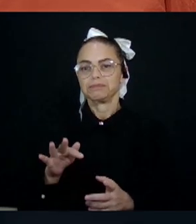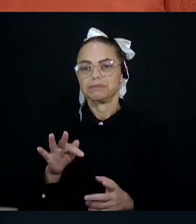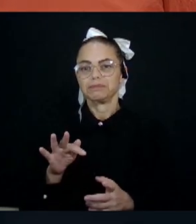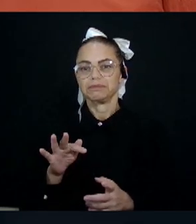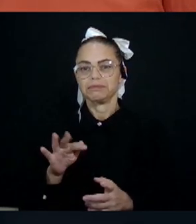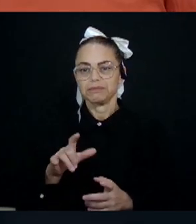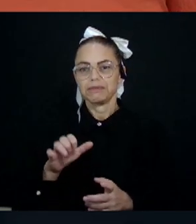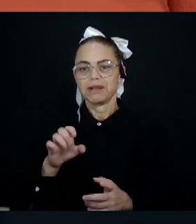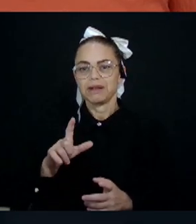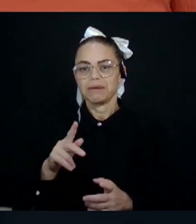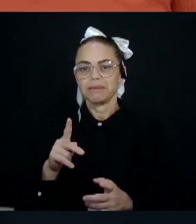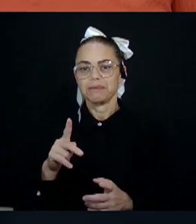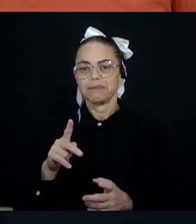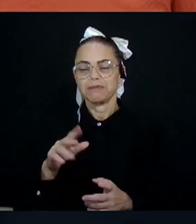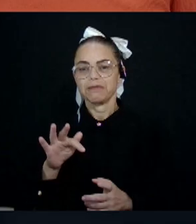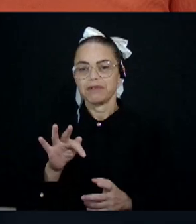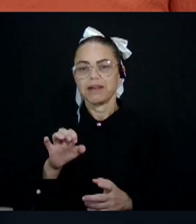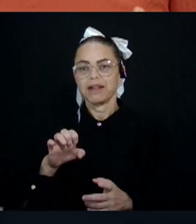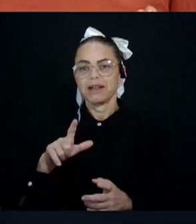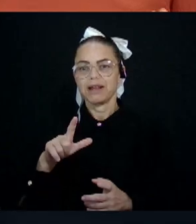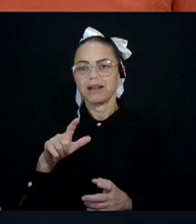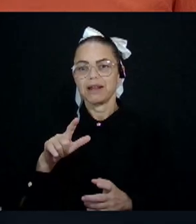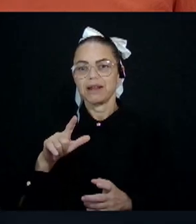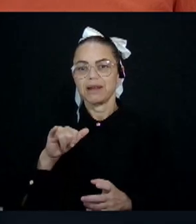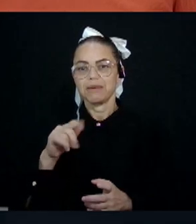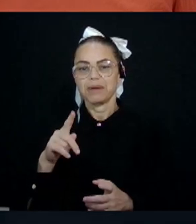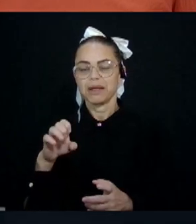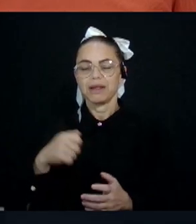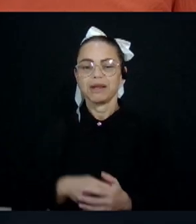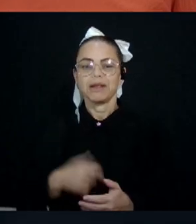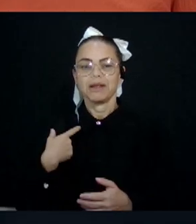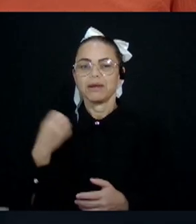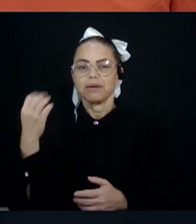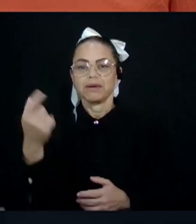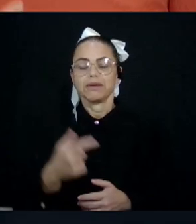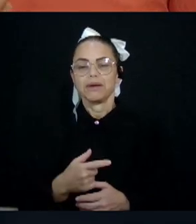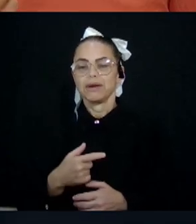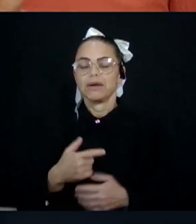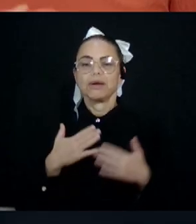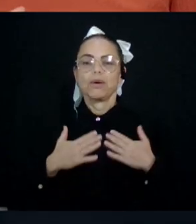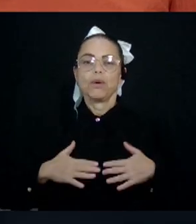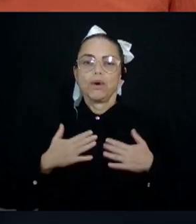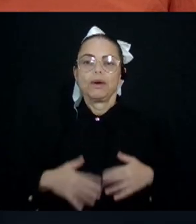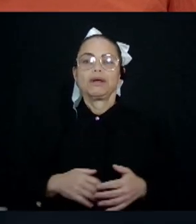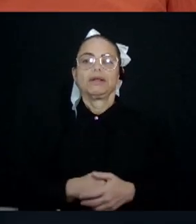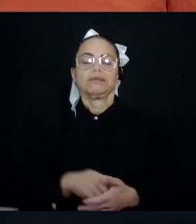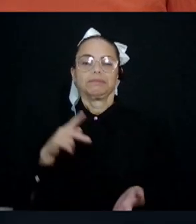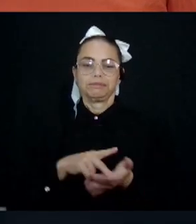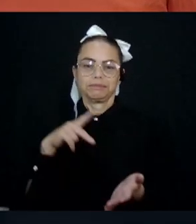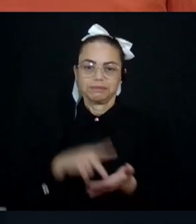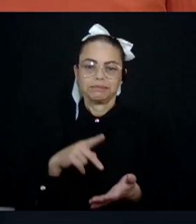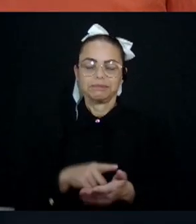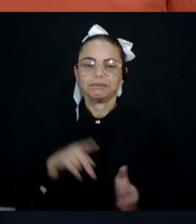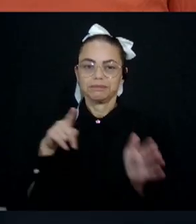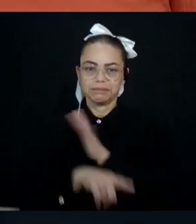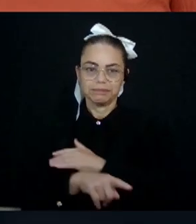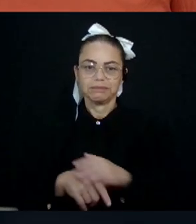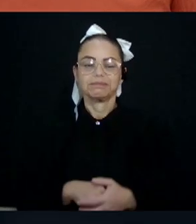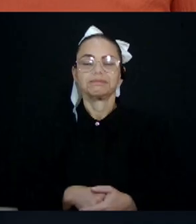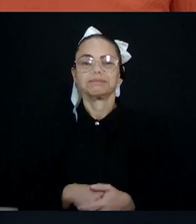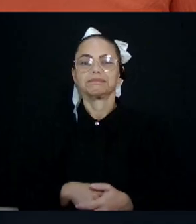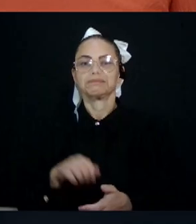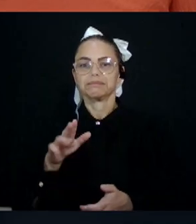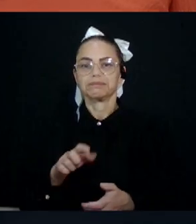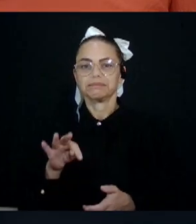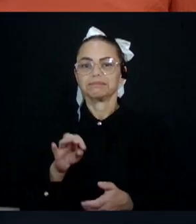Felipe Rocha do Castelo. Quando você está viajando, consegue descansar de verdade? Ah, essa pergunta é para você, Wellington. Olha aí, ó. Quando